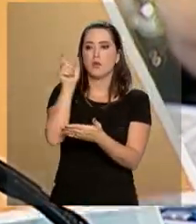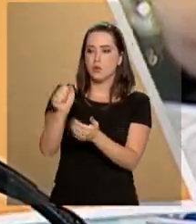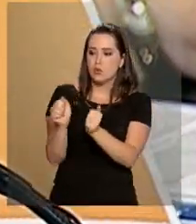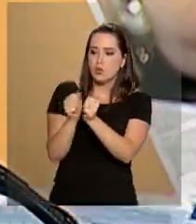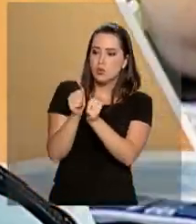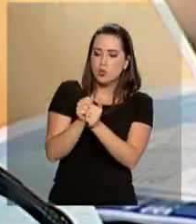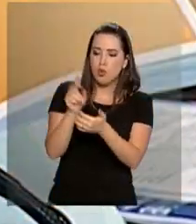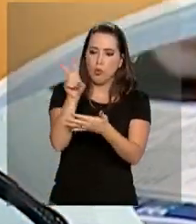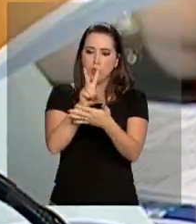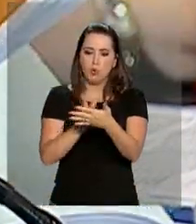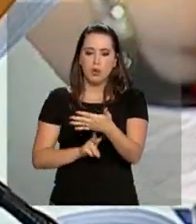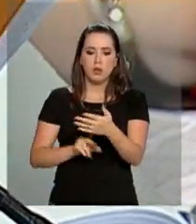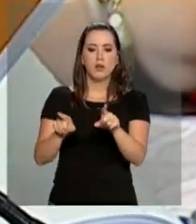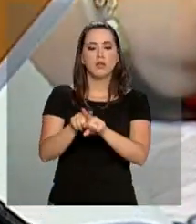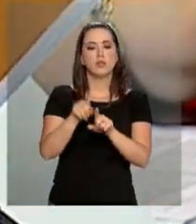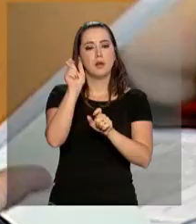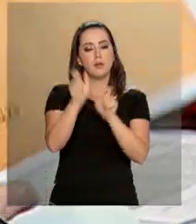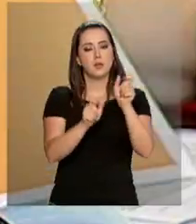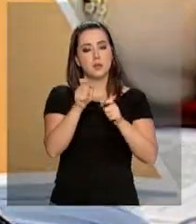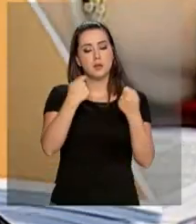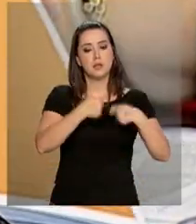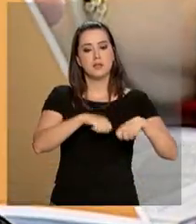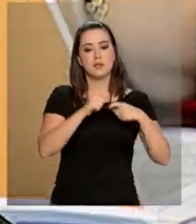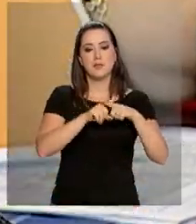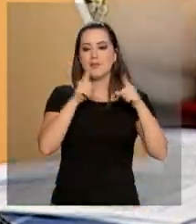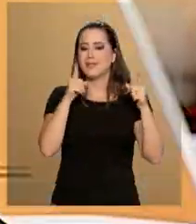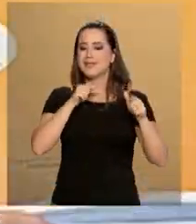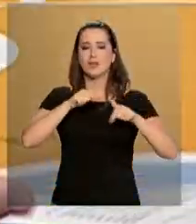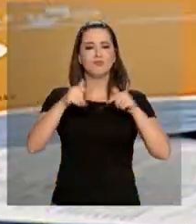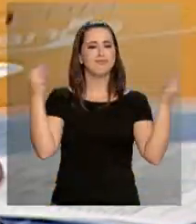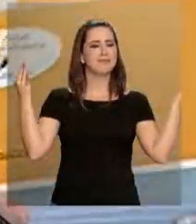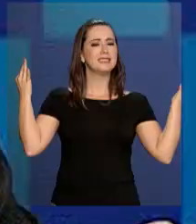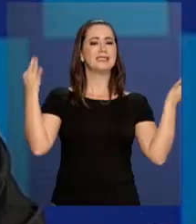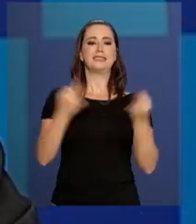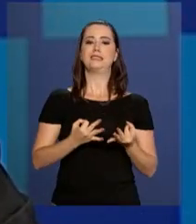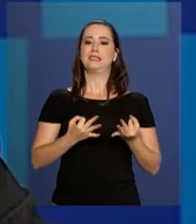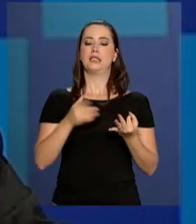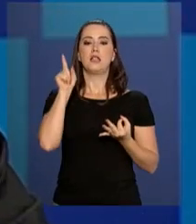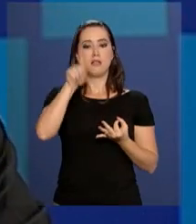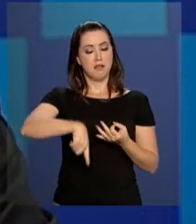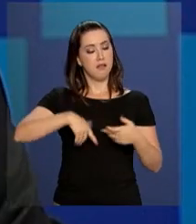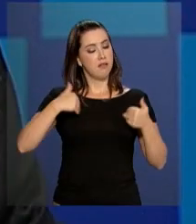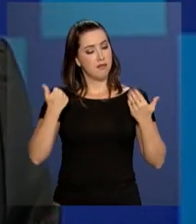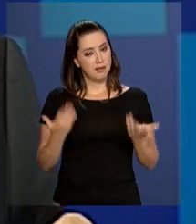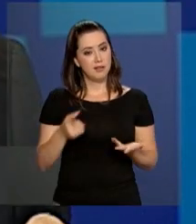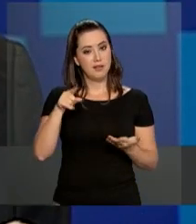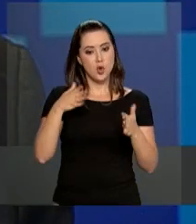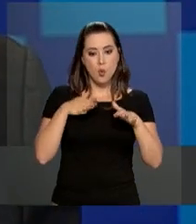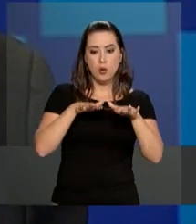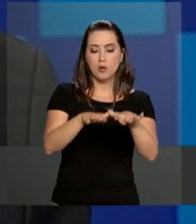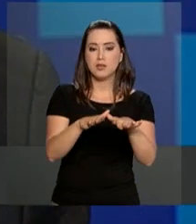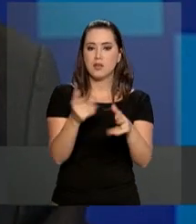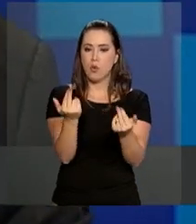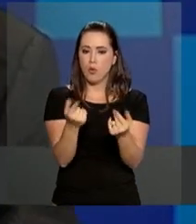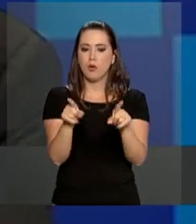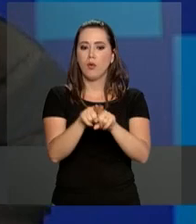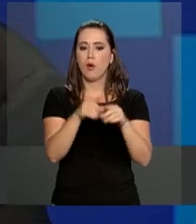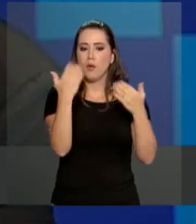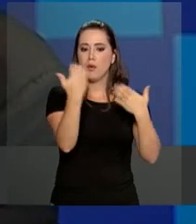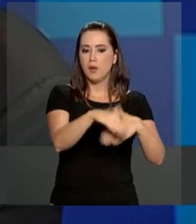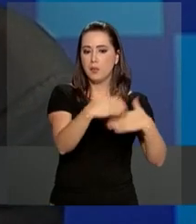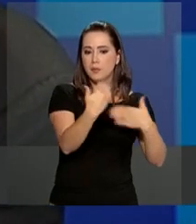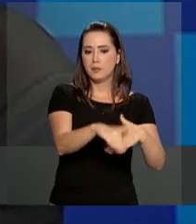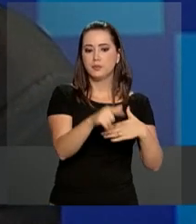junto com uma pessoa que precisa mas é um trabalho brilhante frito de inclusão assim como é a prova